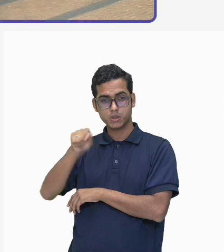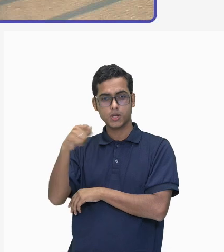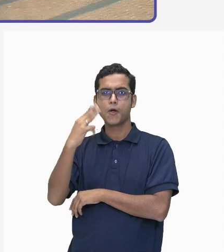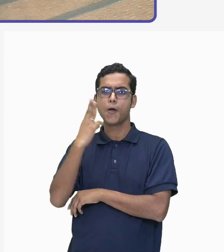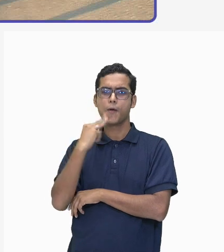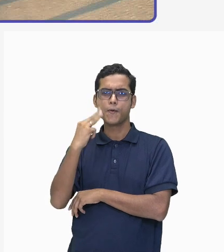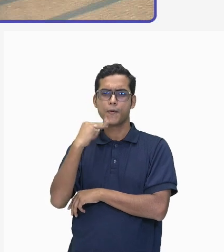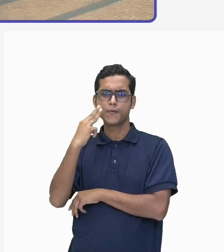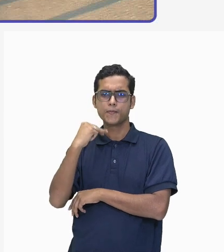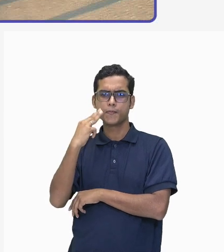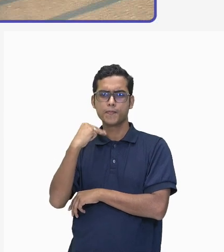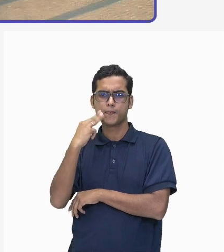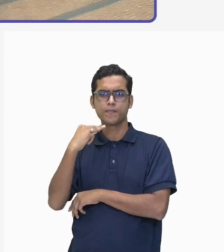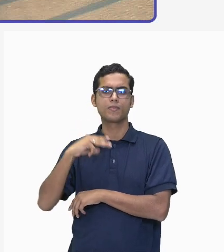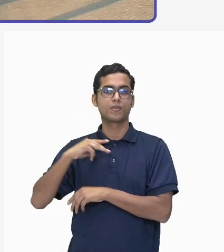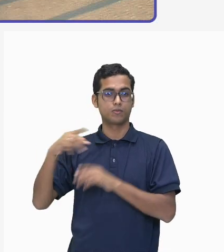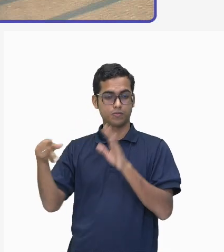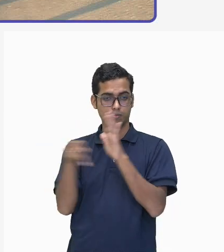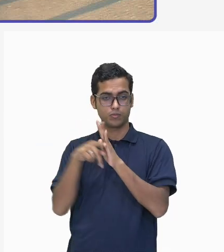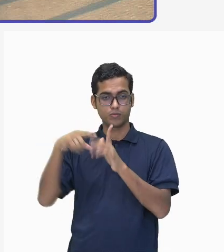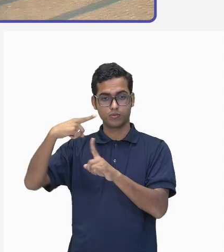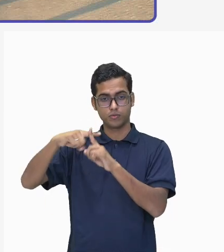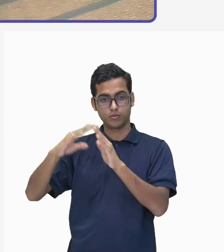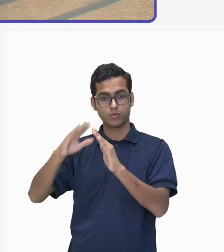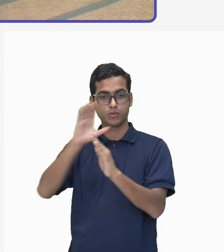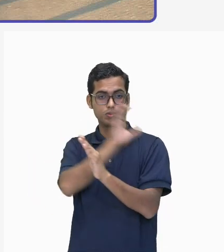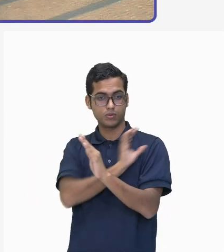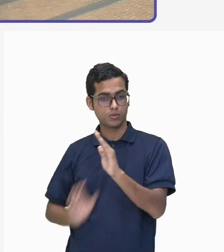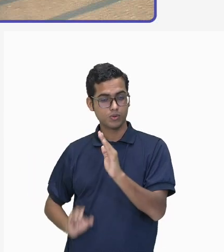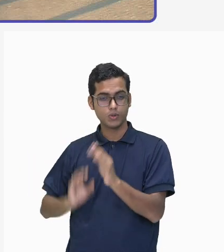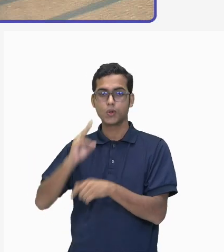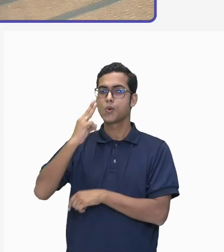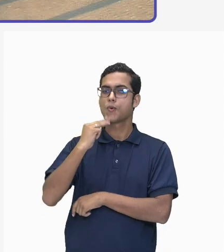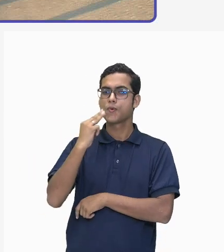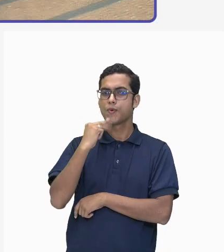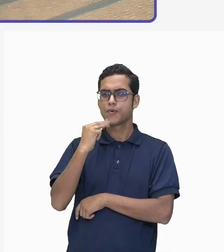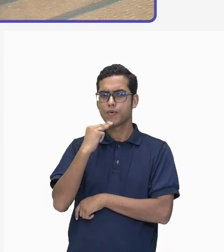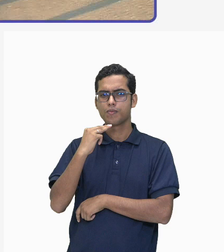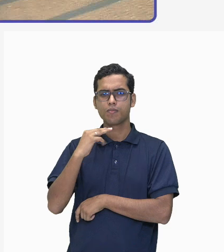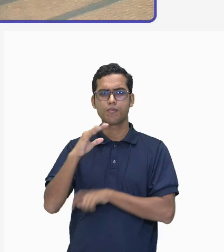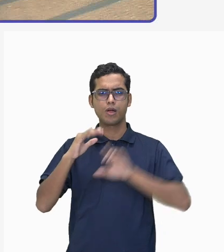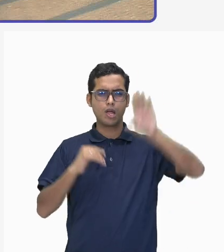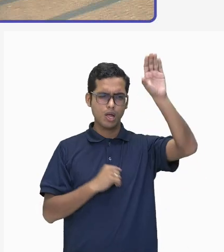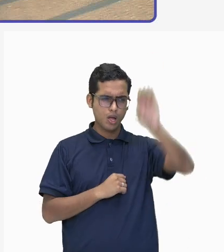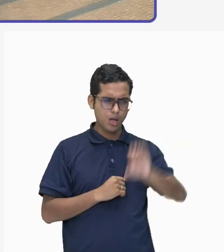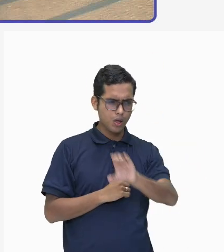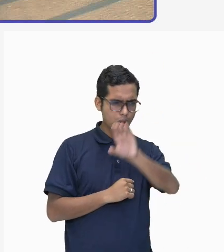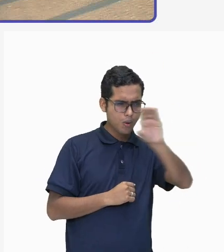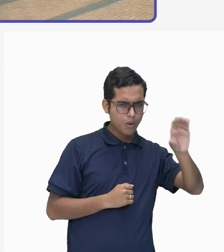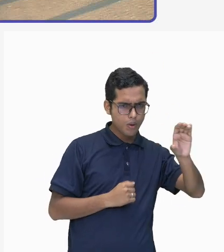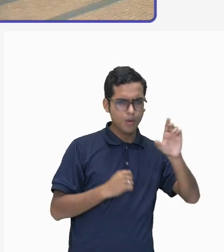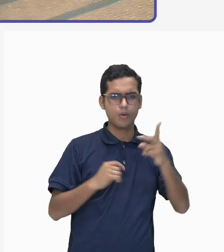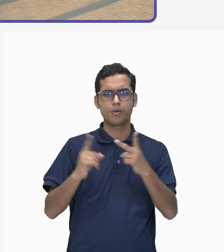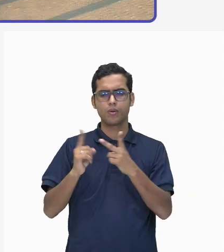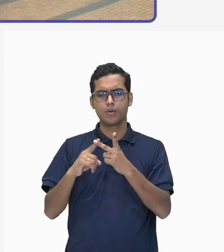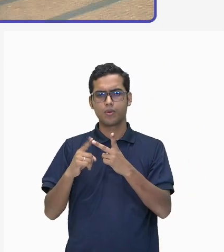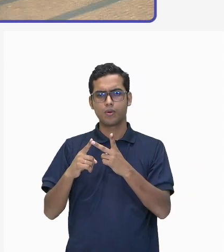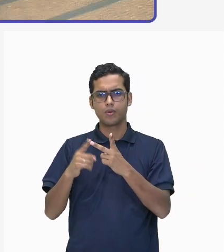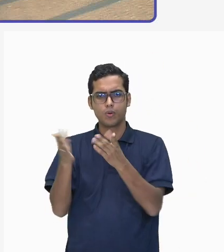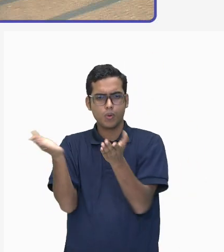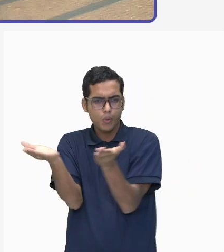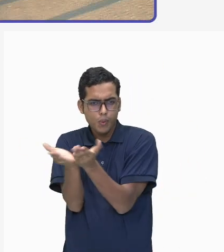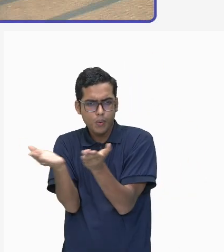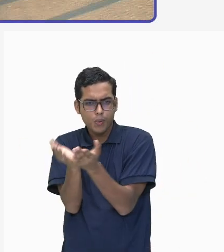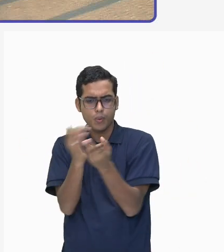uma igreja cristã que foi fundada, ela não se enquadra nem como católica, nem como protestante e nem